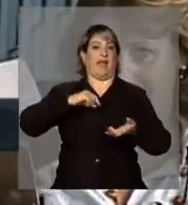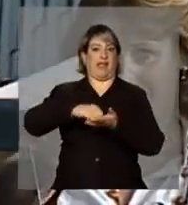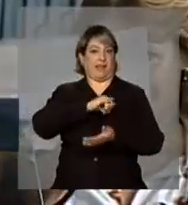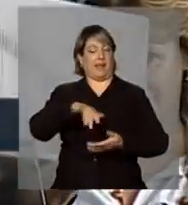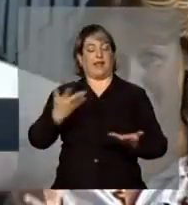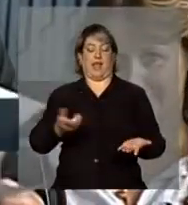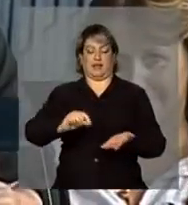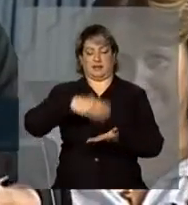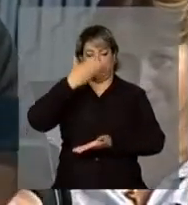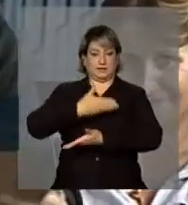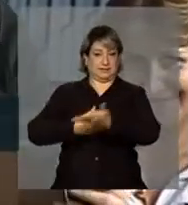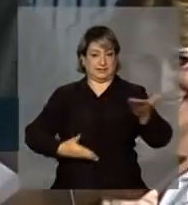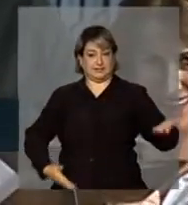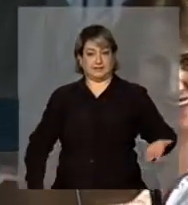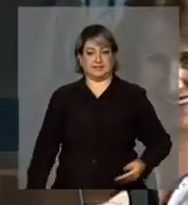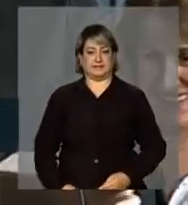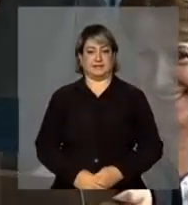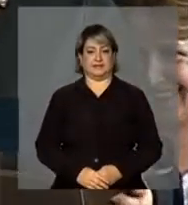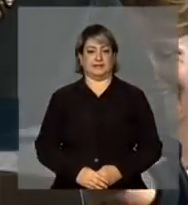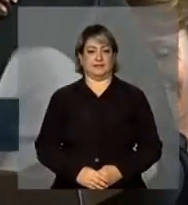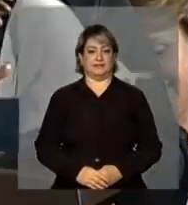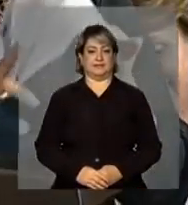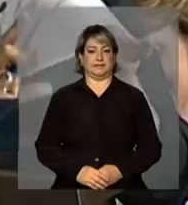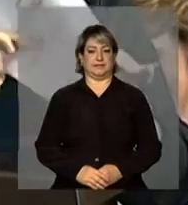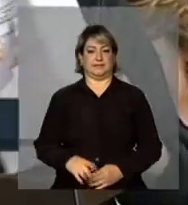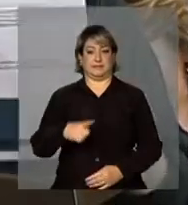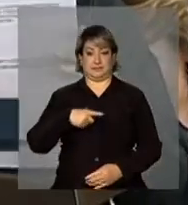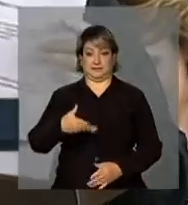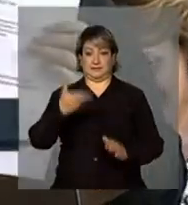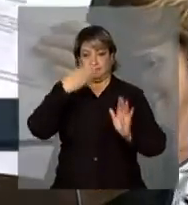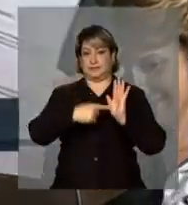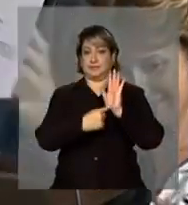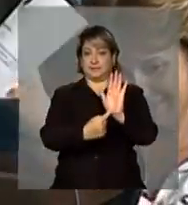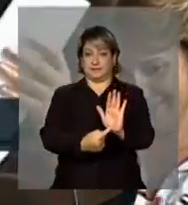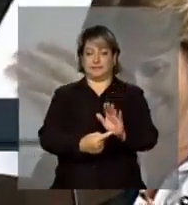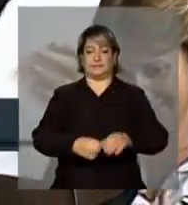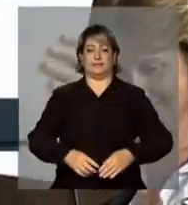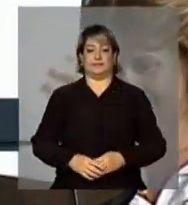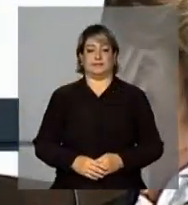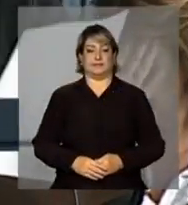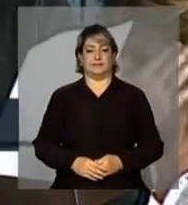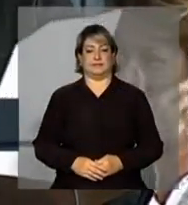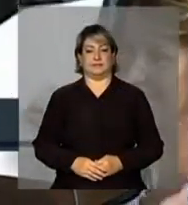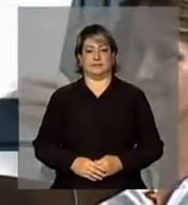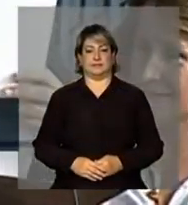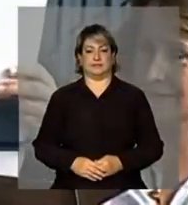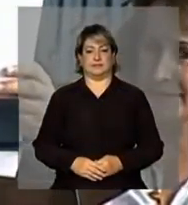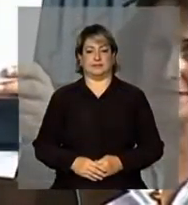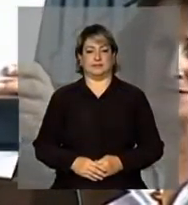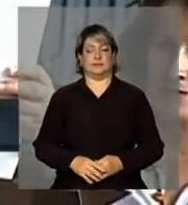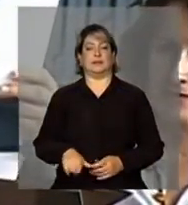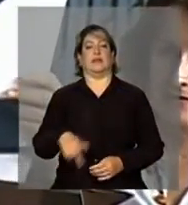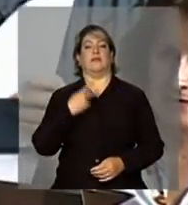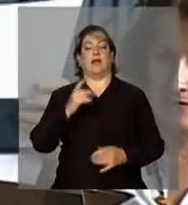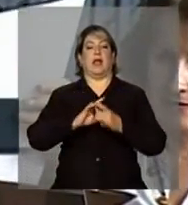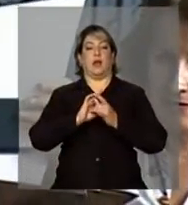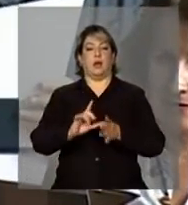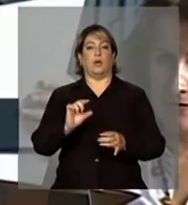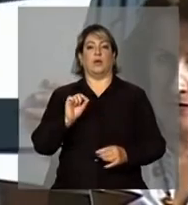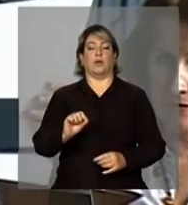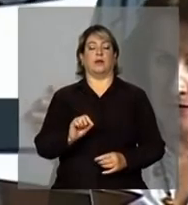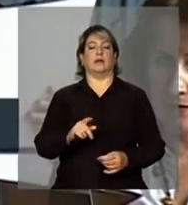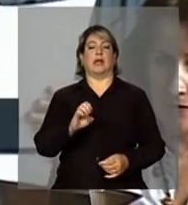assinei. Então, eu vou assinar na frente de todo mundo. Ok? Está aqui. E autoriza a publicação de